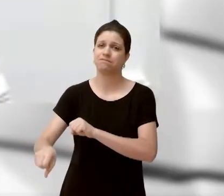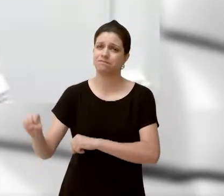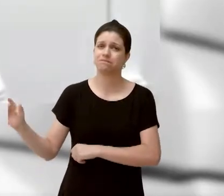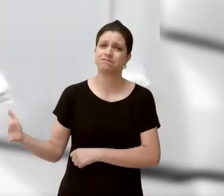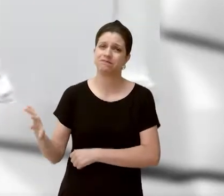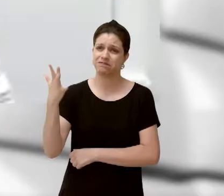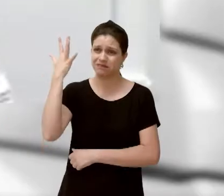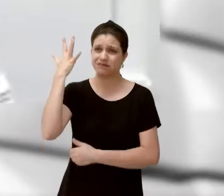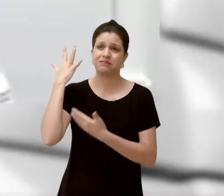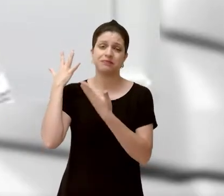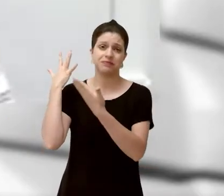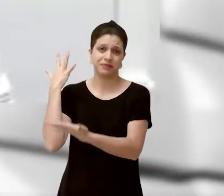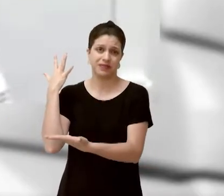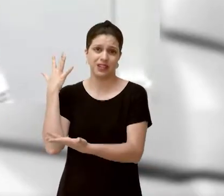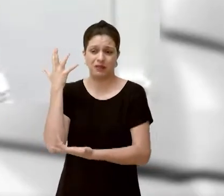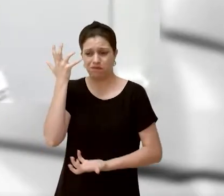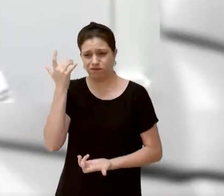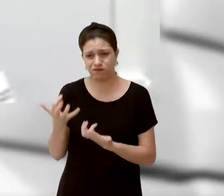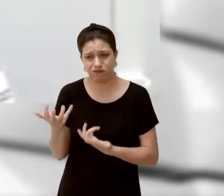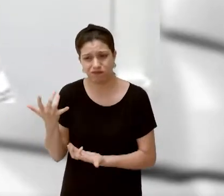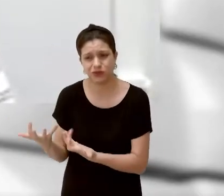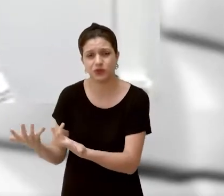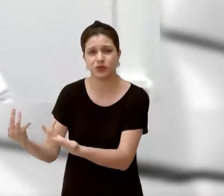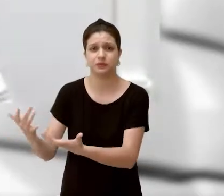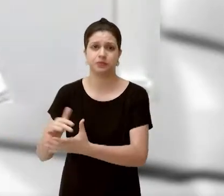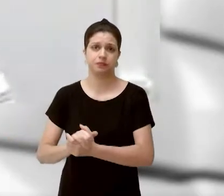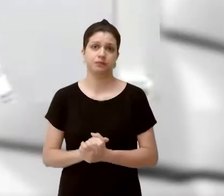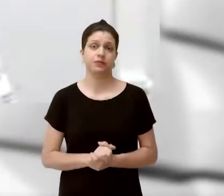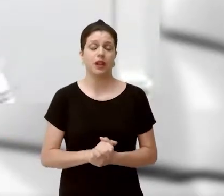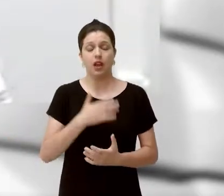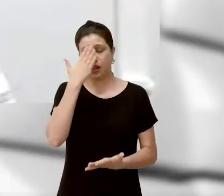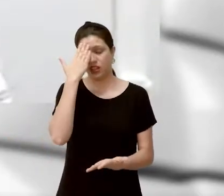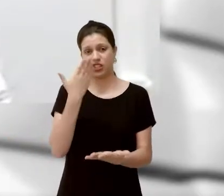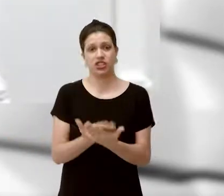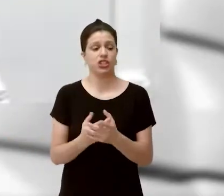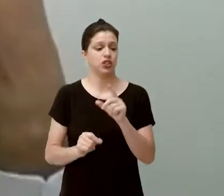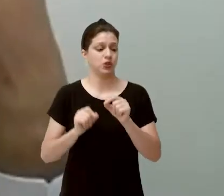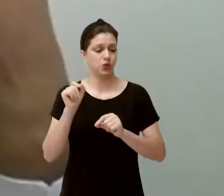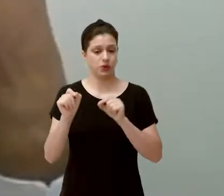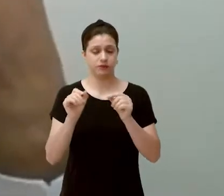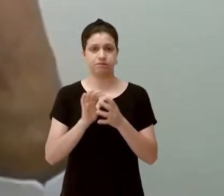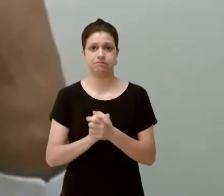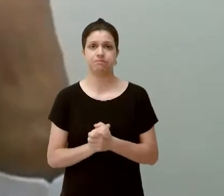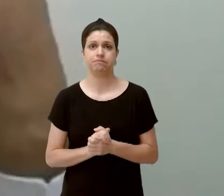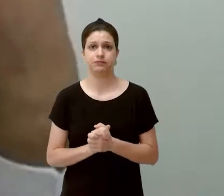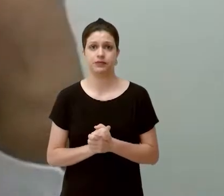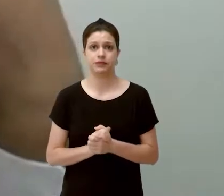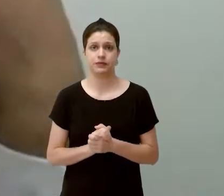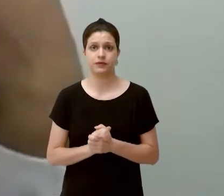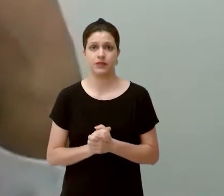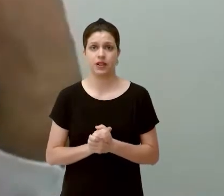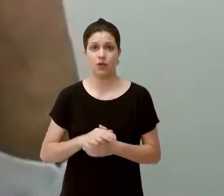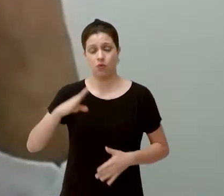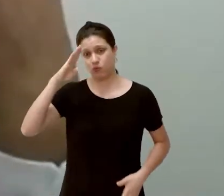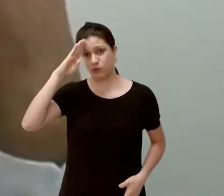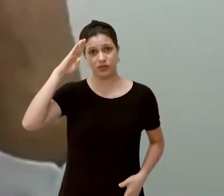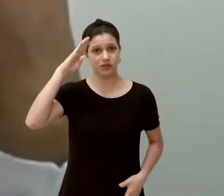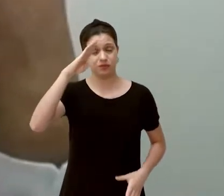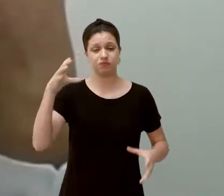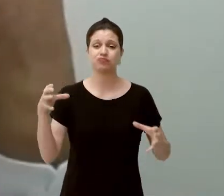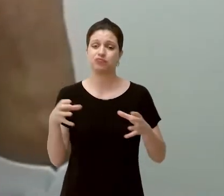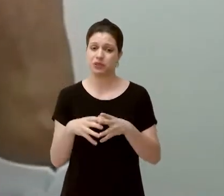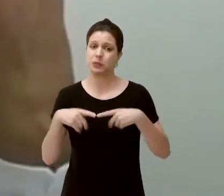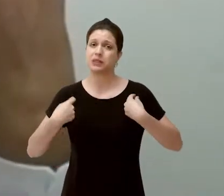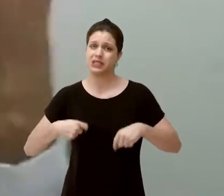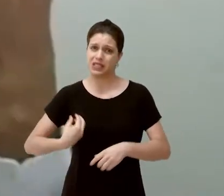que podem causar essas queimadas para o bioma pantaneiro. Eu acredito, senhor presidente, colega deputados, que o